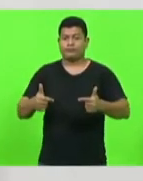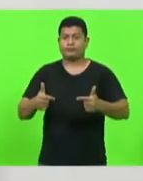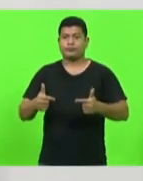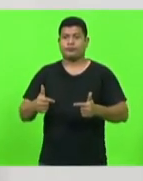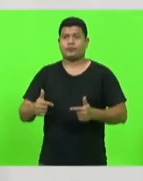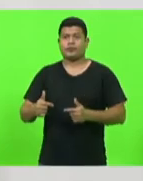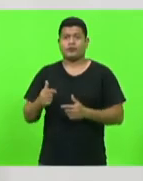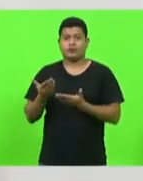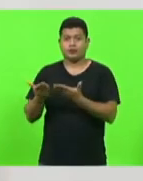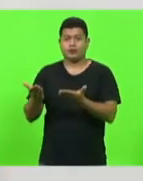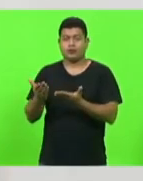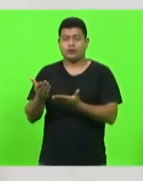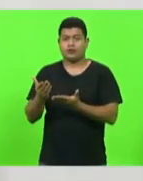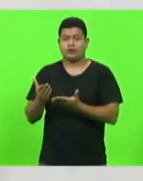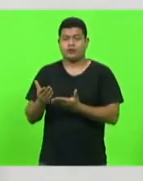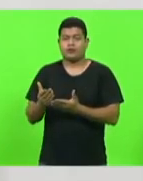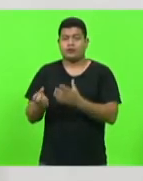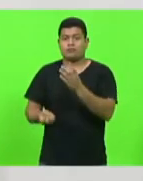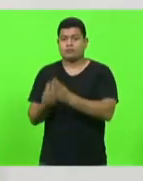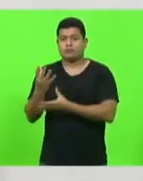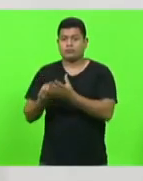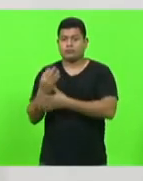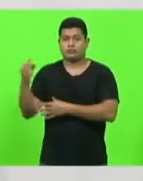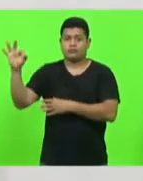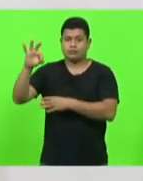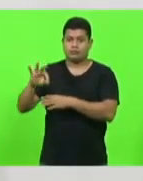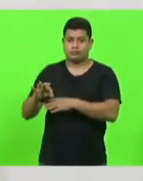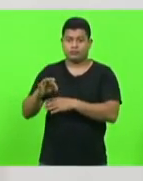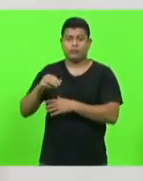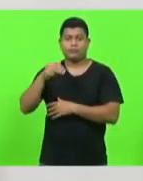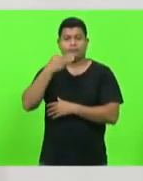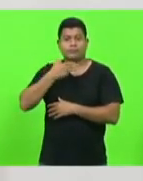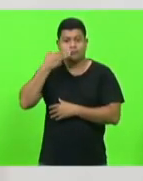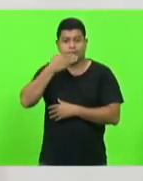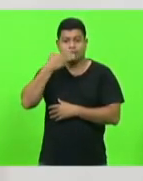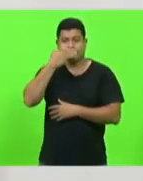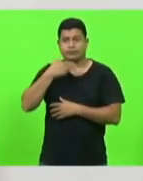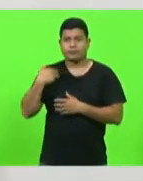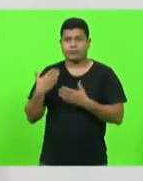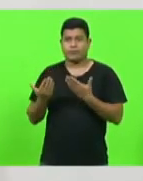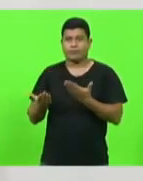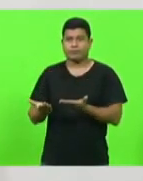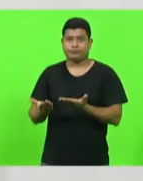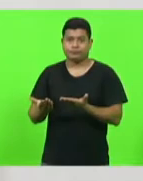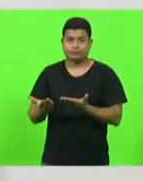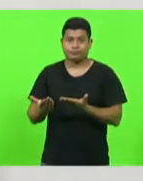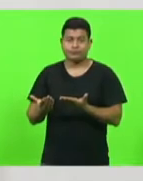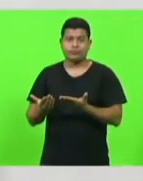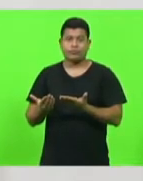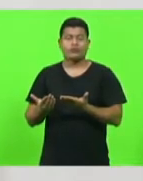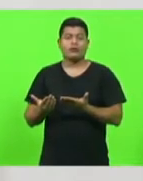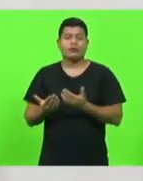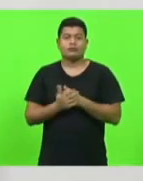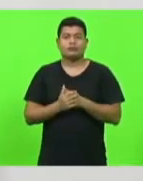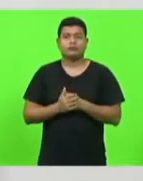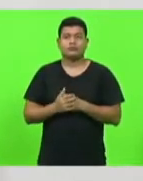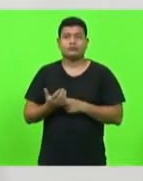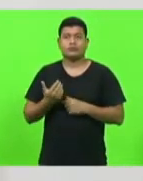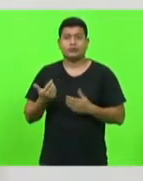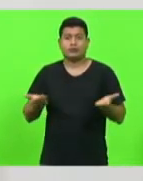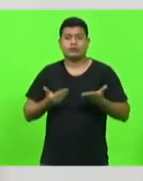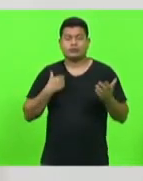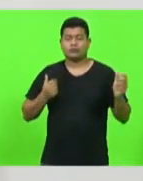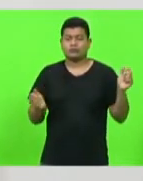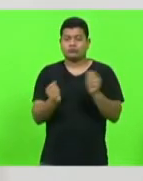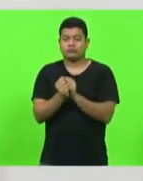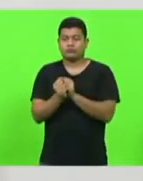coordenada, presidida pelo nosso colega Moacir Supelsa, a qual passo a integrá-la para